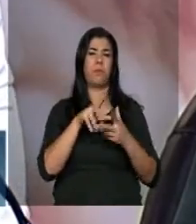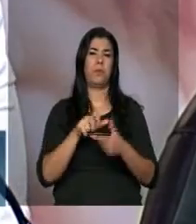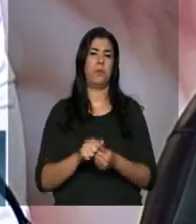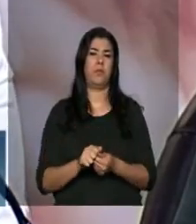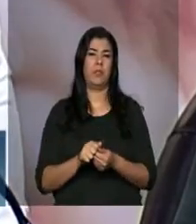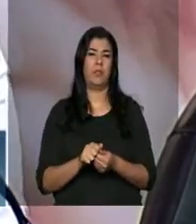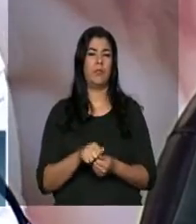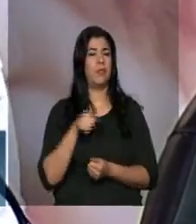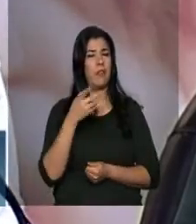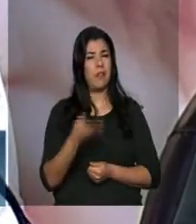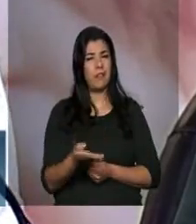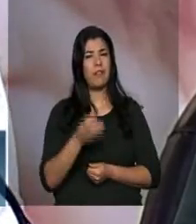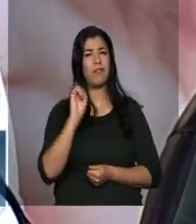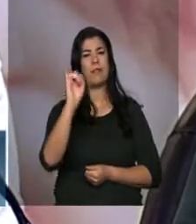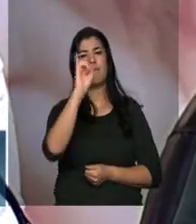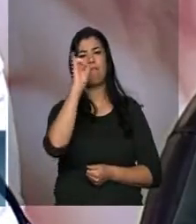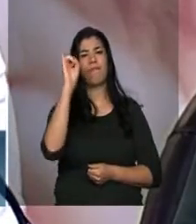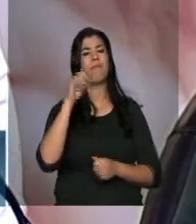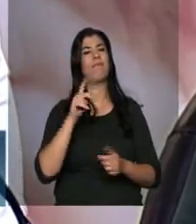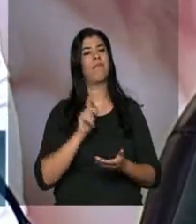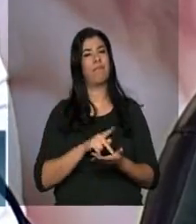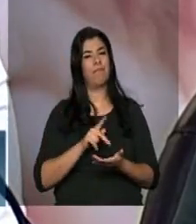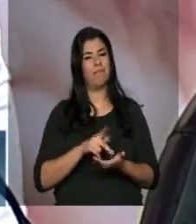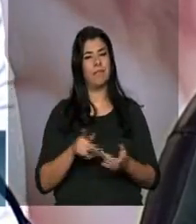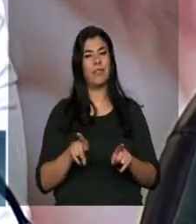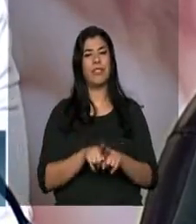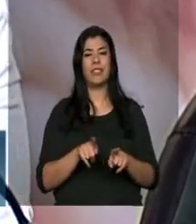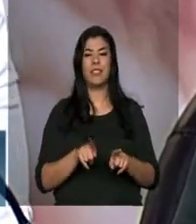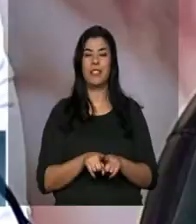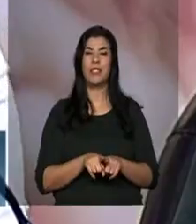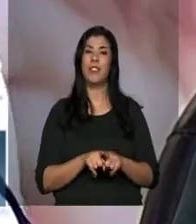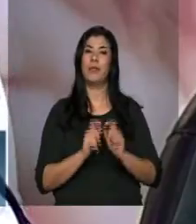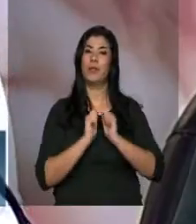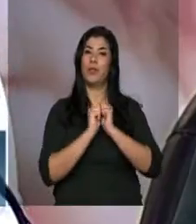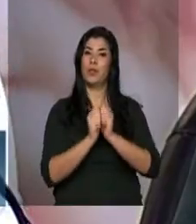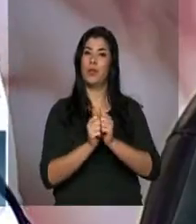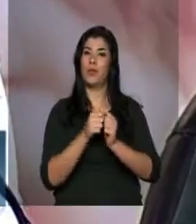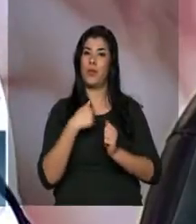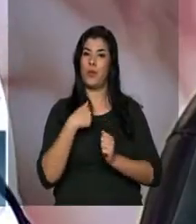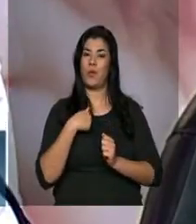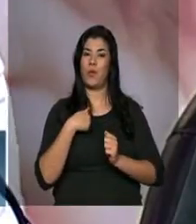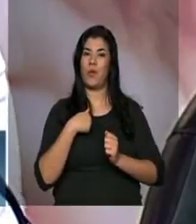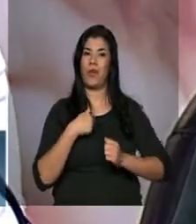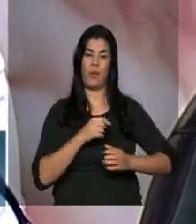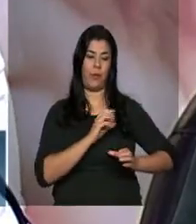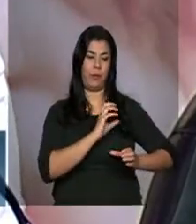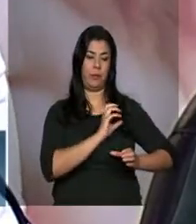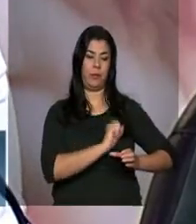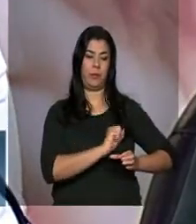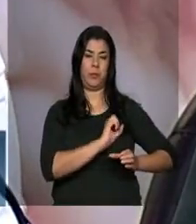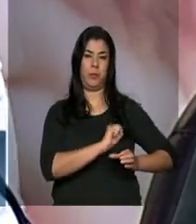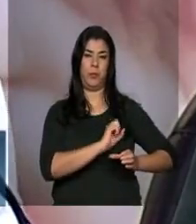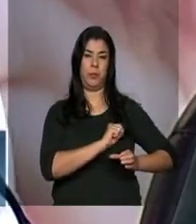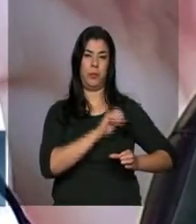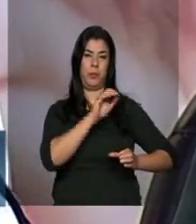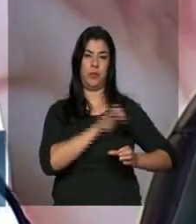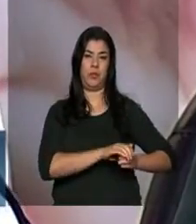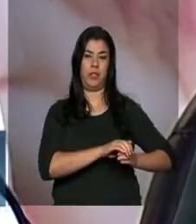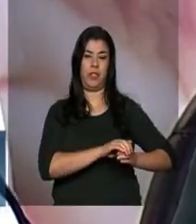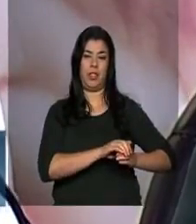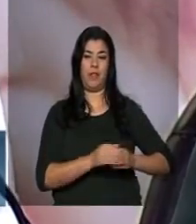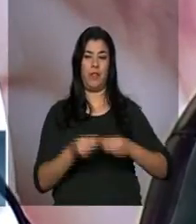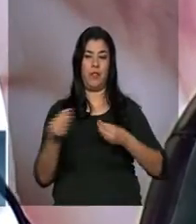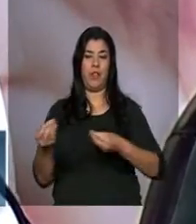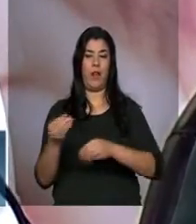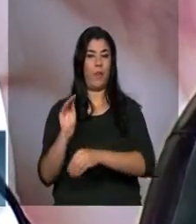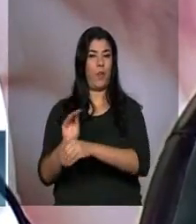é extremamente relevante, né, e além de você estar nutrindo outra criança, você também está alimentando o seu próprio